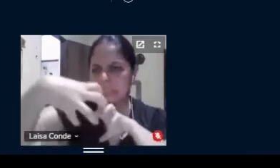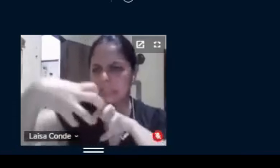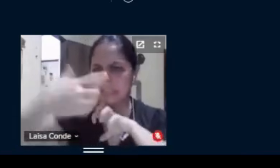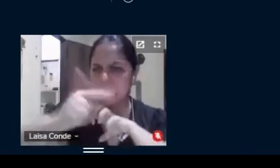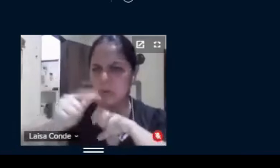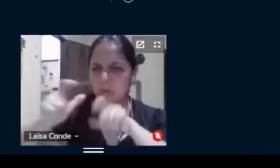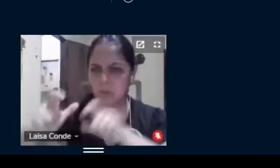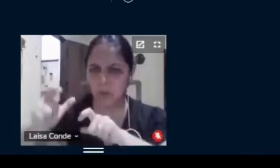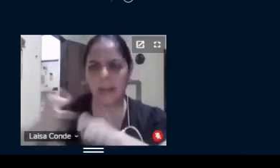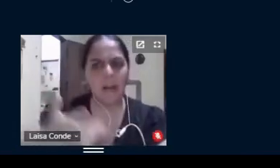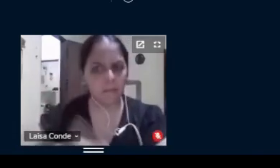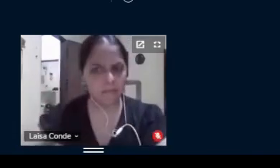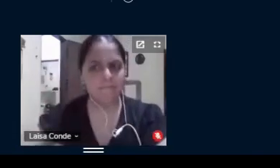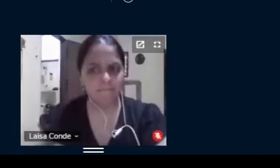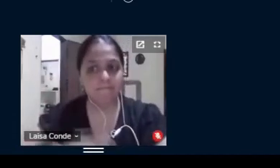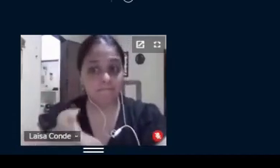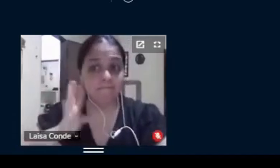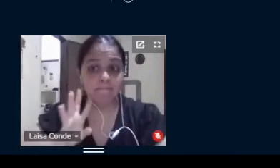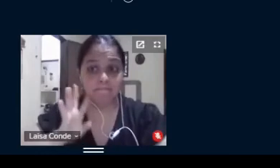Legal, né?